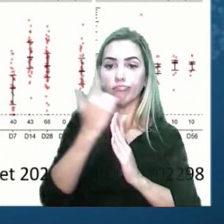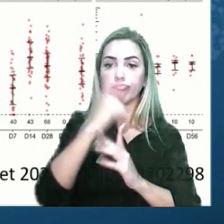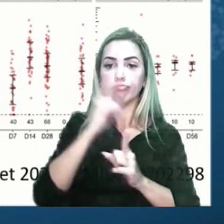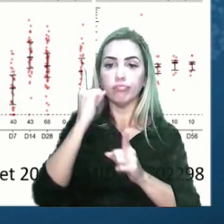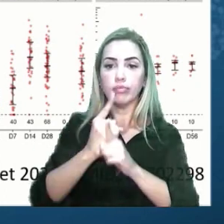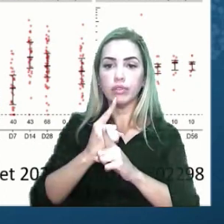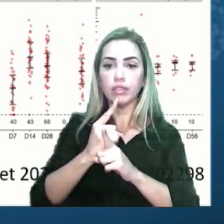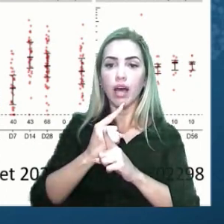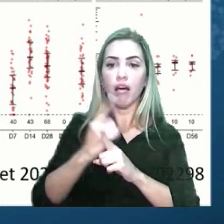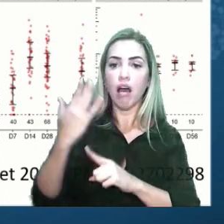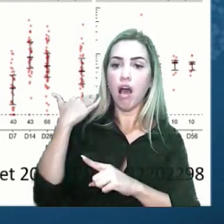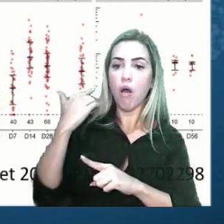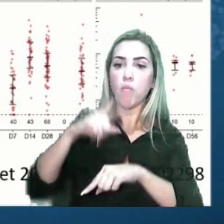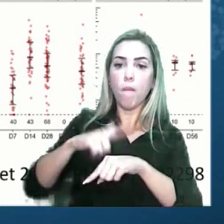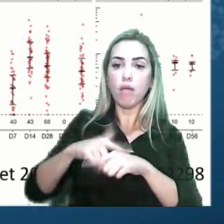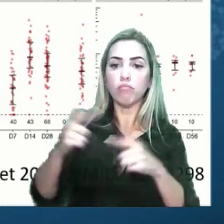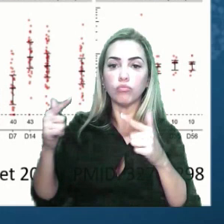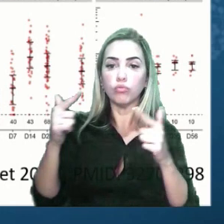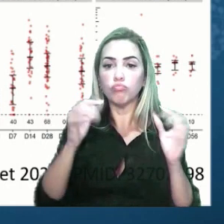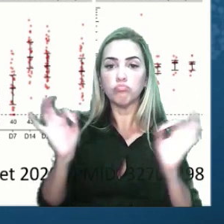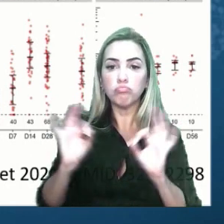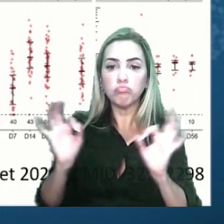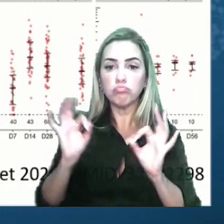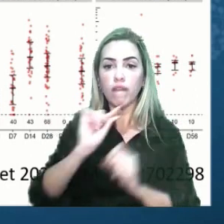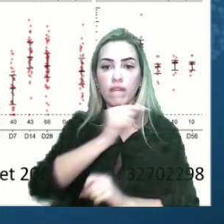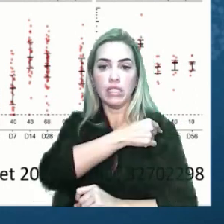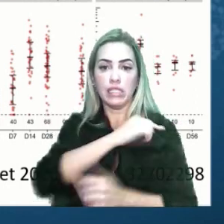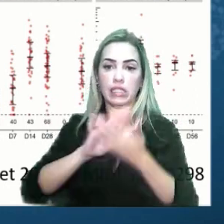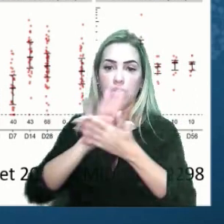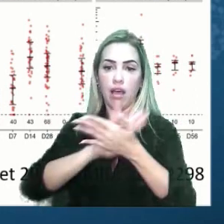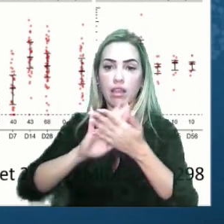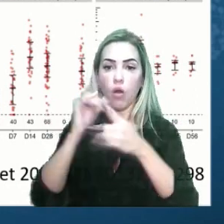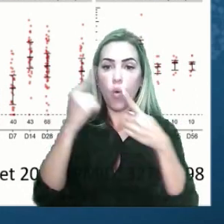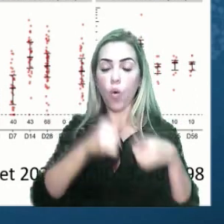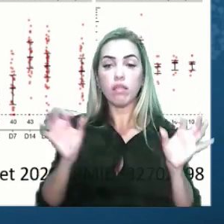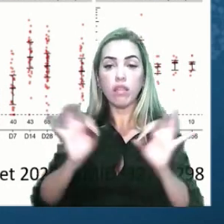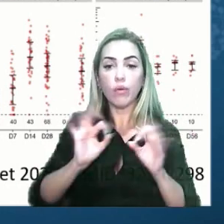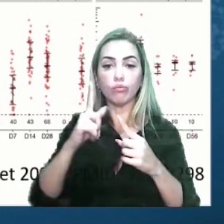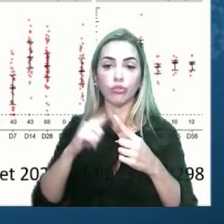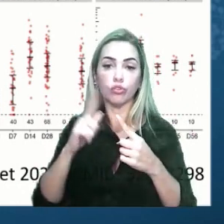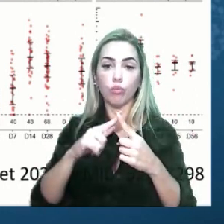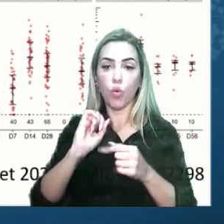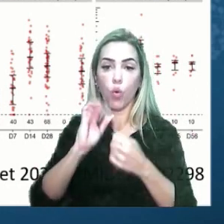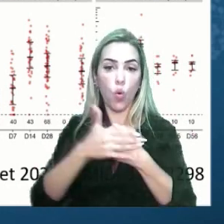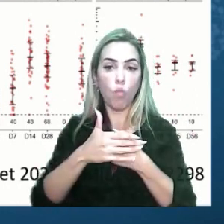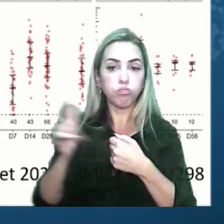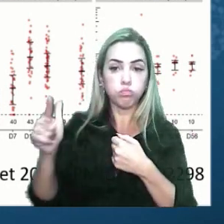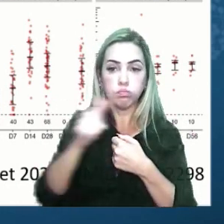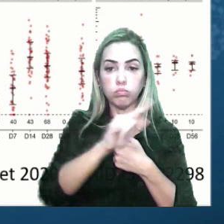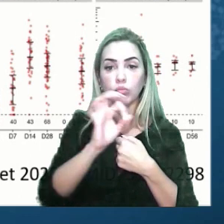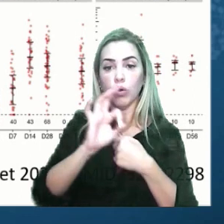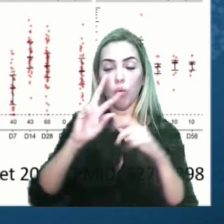aquele momento, a gente já não tinha vacinas contra nenhum tipo de coronavírus que